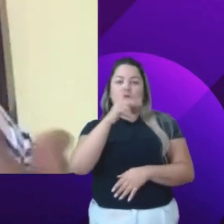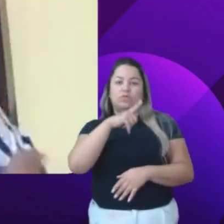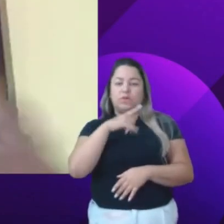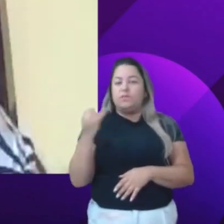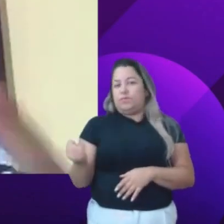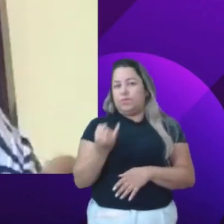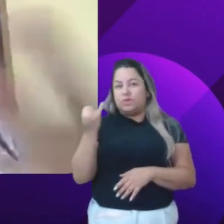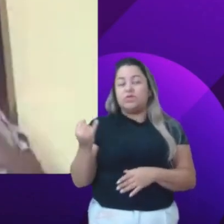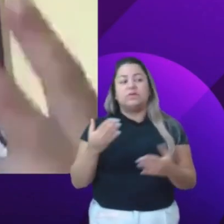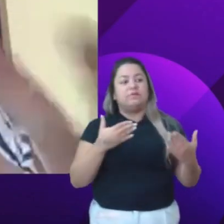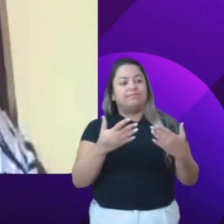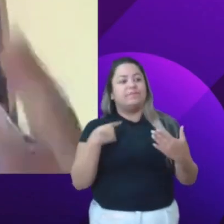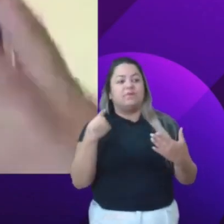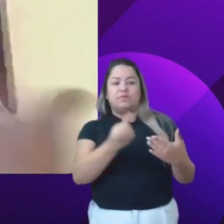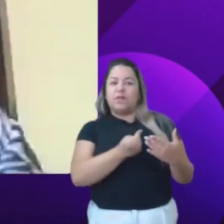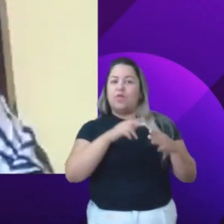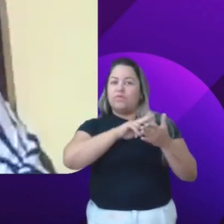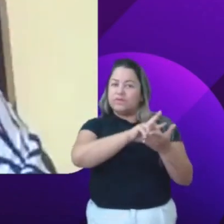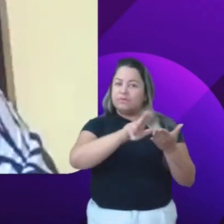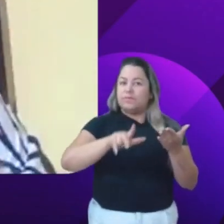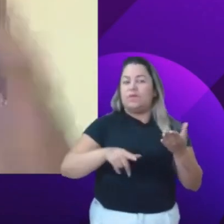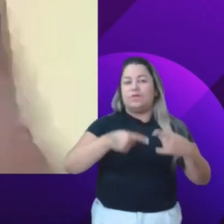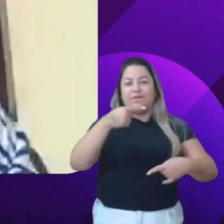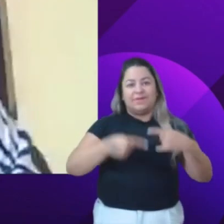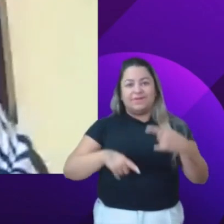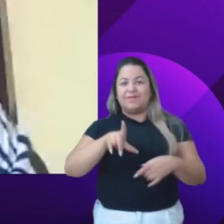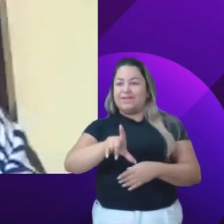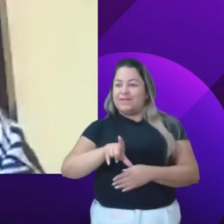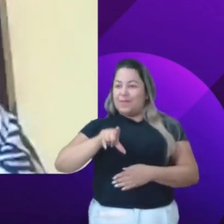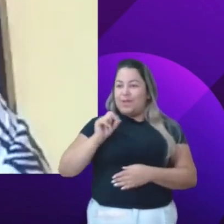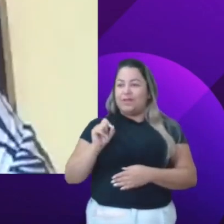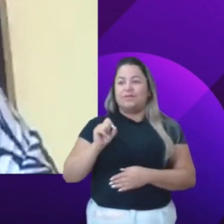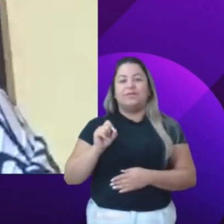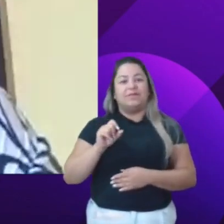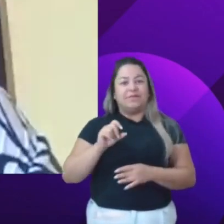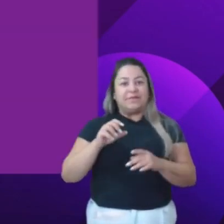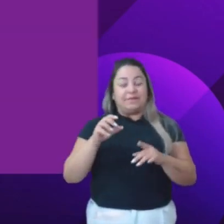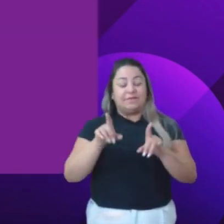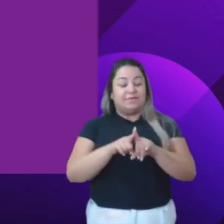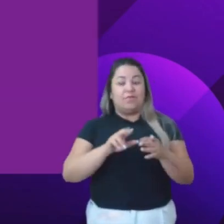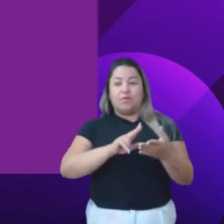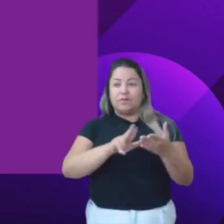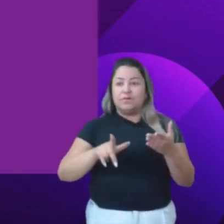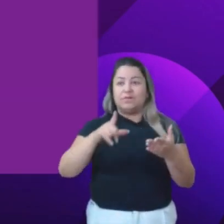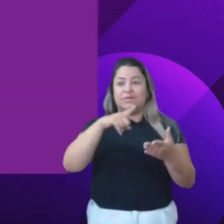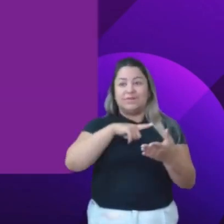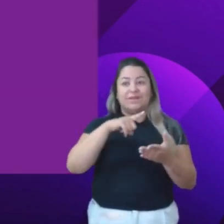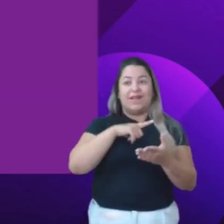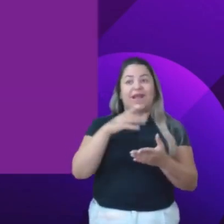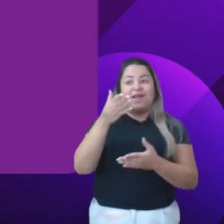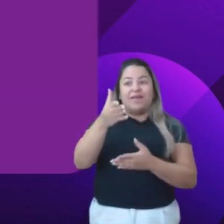muito importante entre nós, que é uma identidade política muito das sapatão, das lésbicas, que é o triângulo,